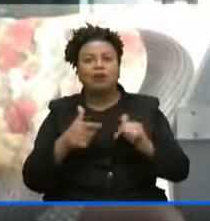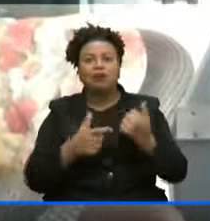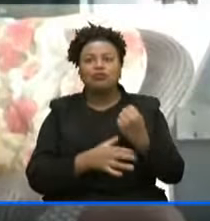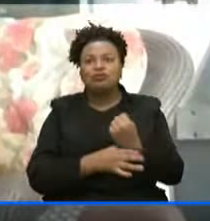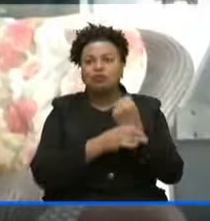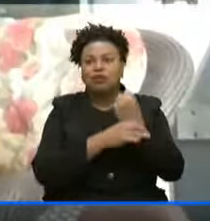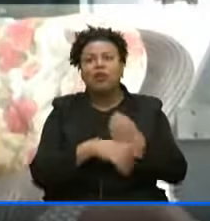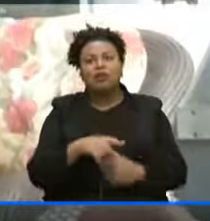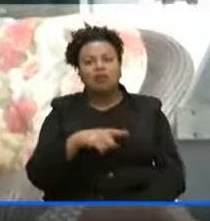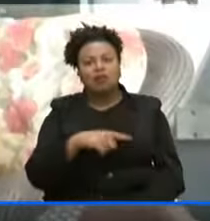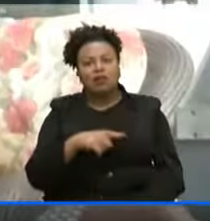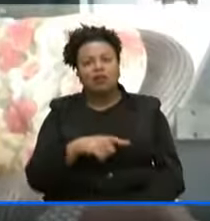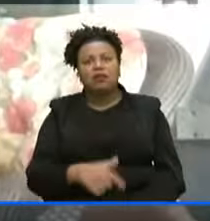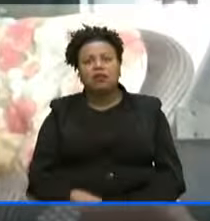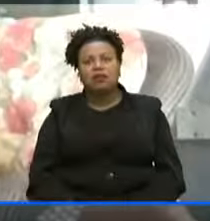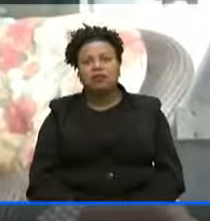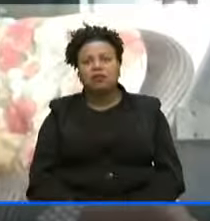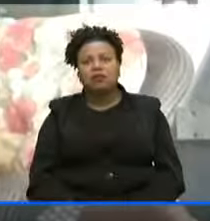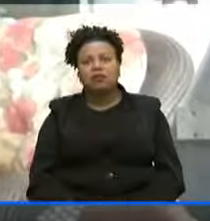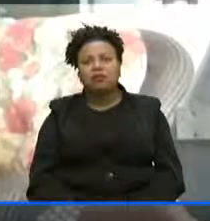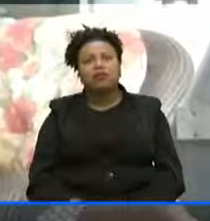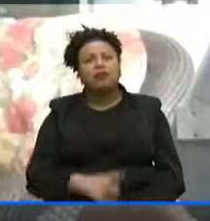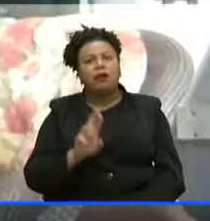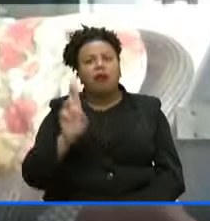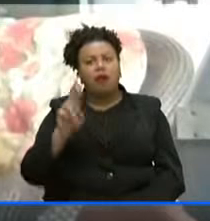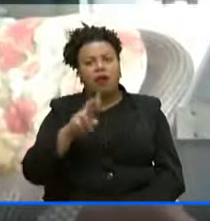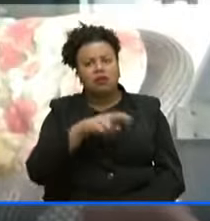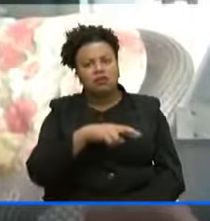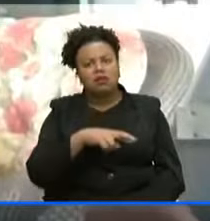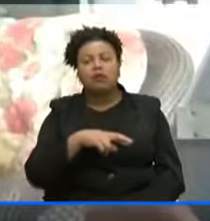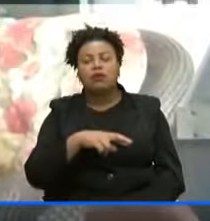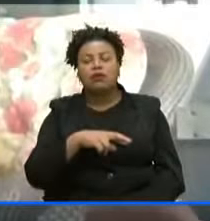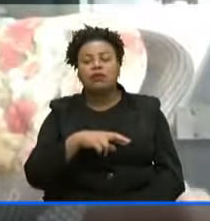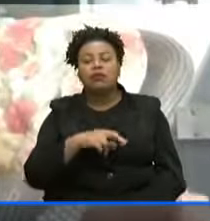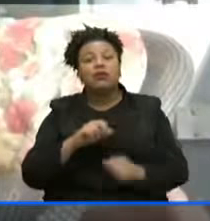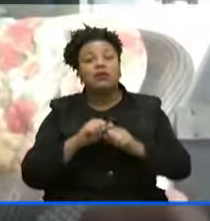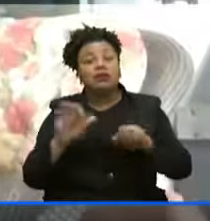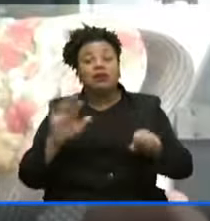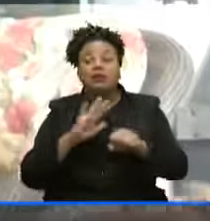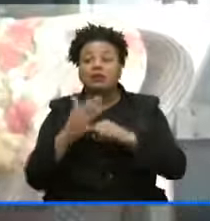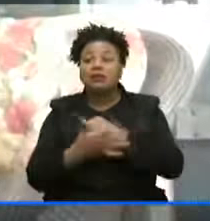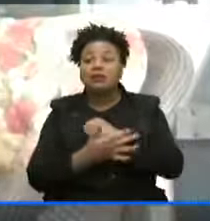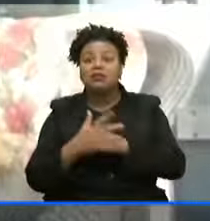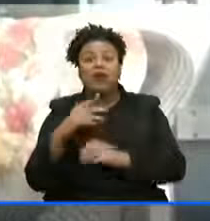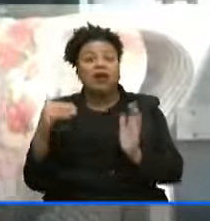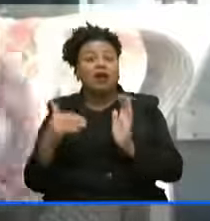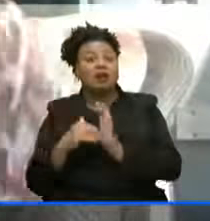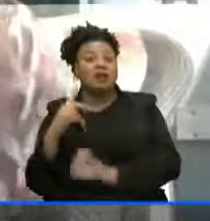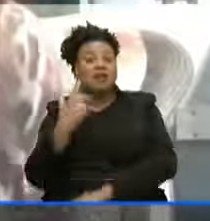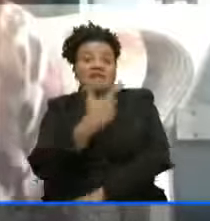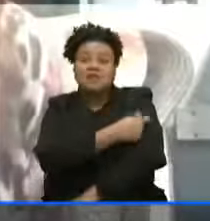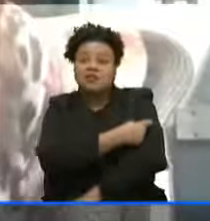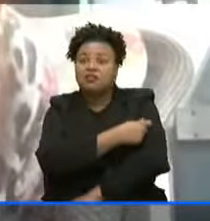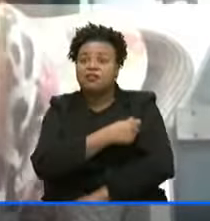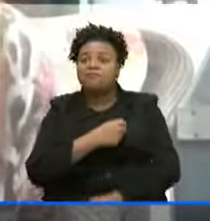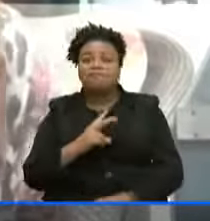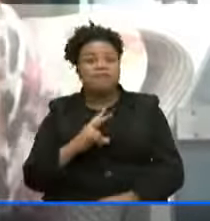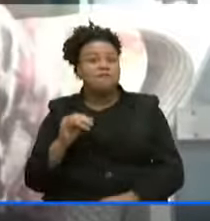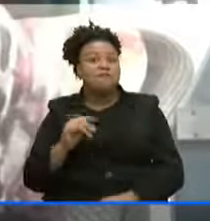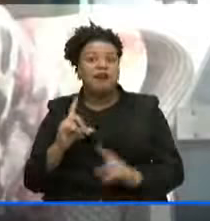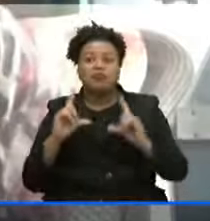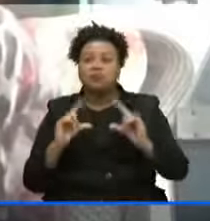tem, então, toda a razão de ser, e a pandemia até a vacina não vai arrefecer,